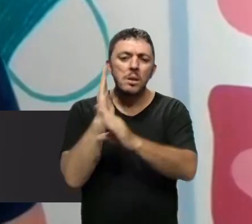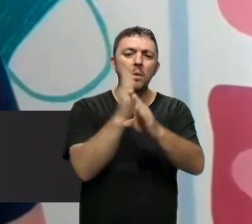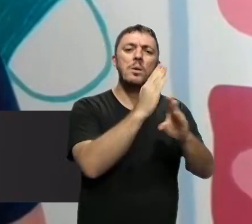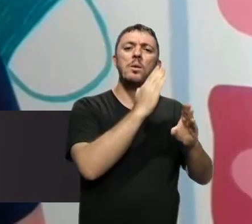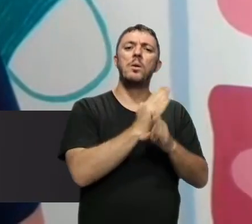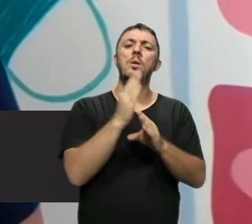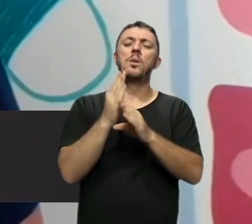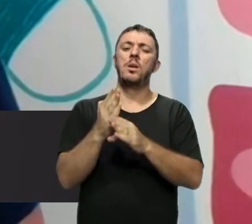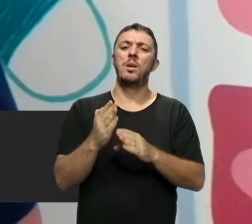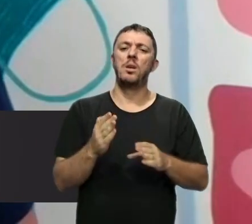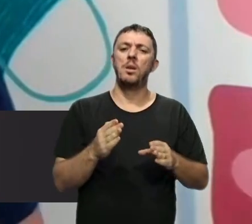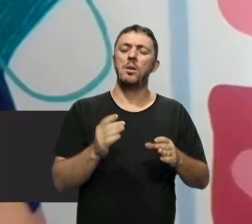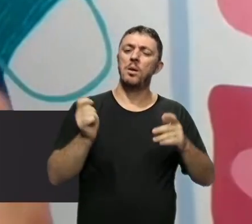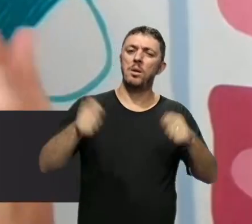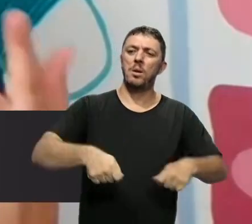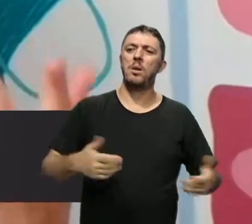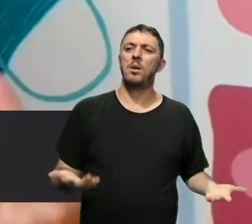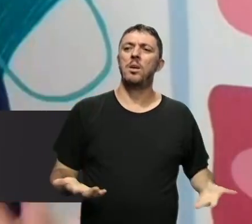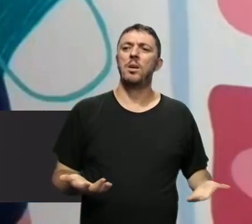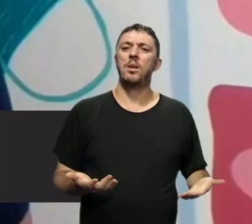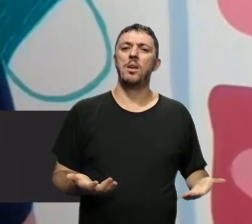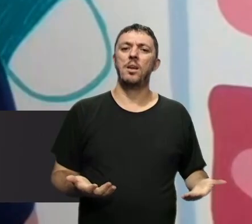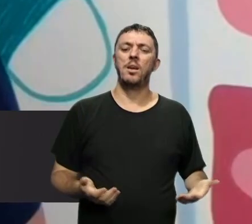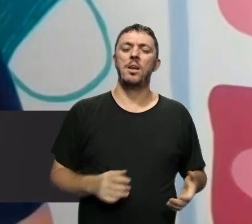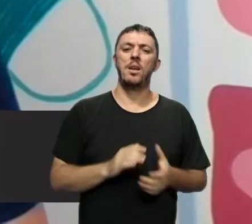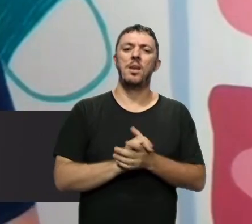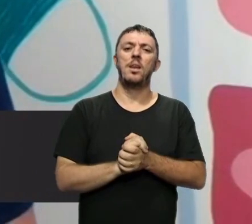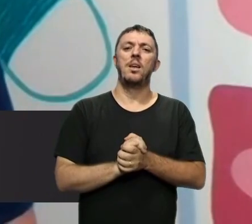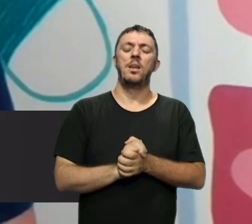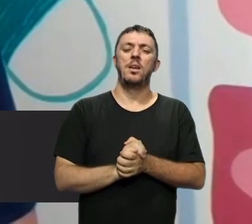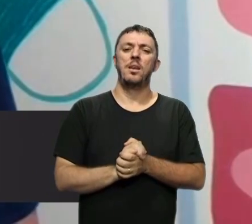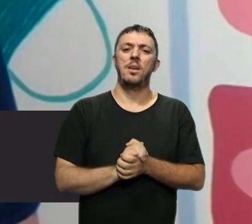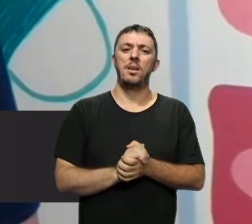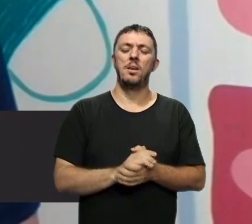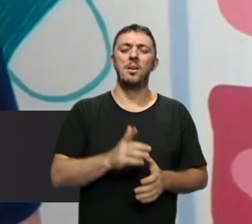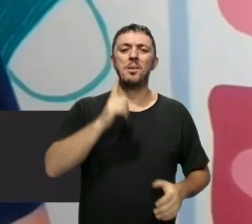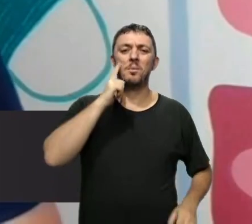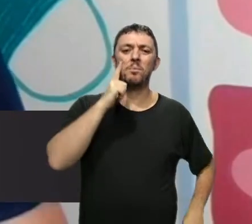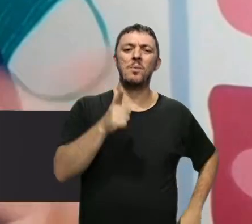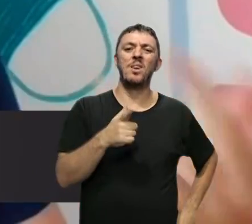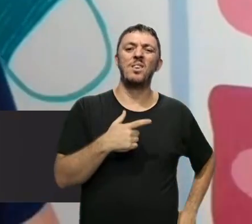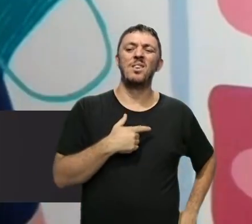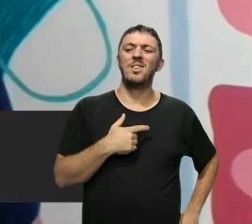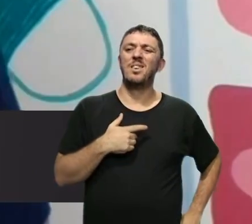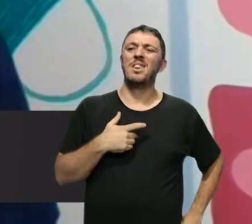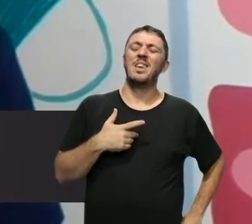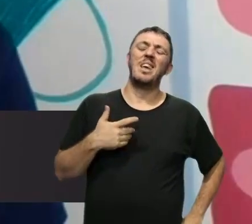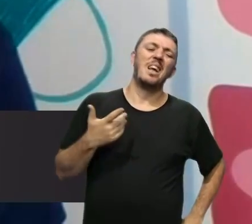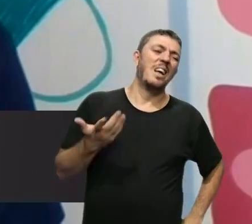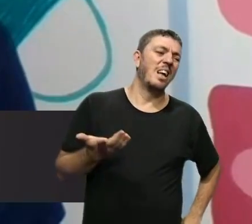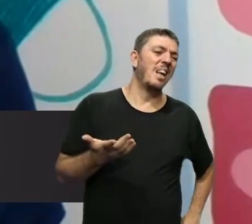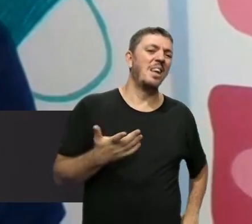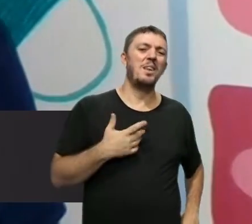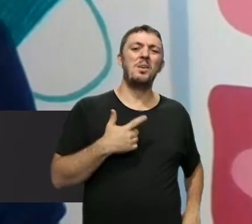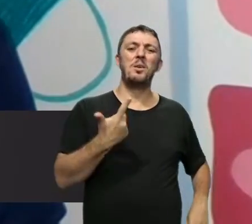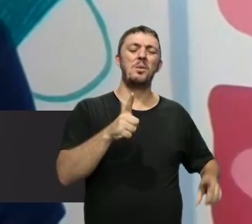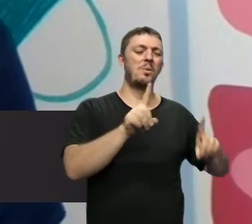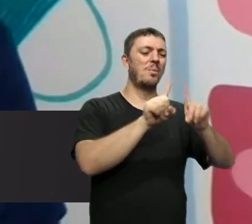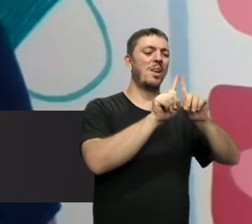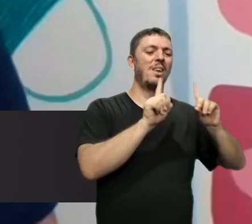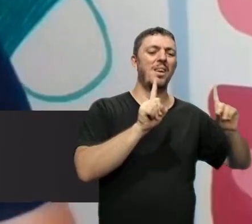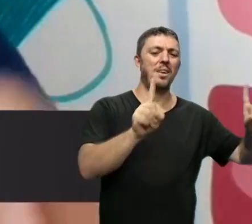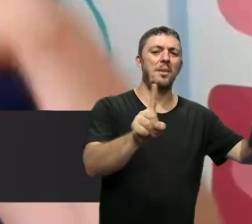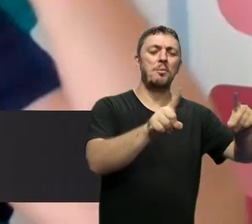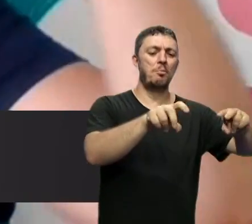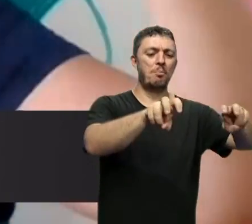ao invés de você estar do lado de fora e falar, ai, não tenho as minhas quatro paredes, ai, porque não tenho